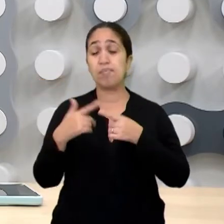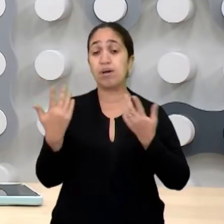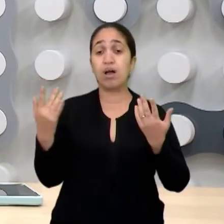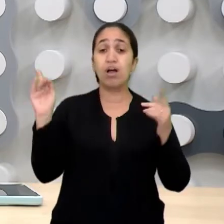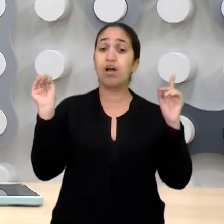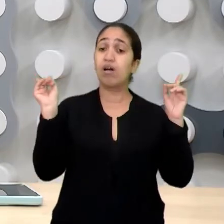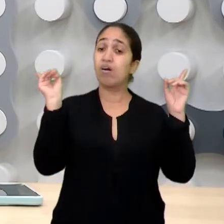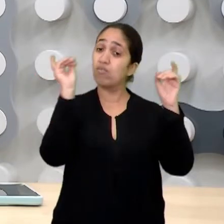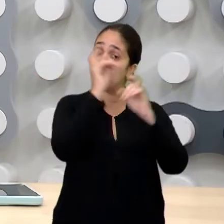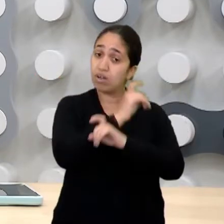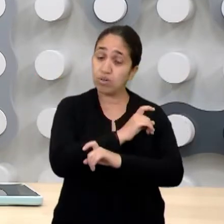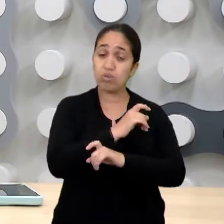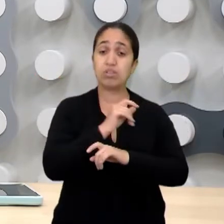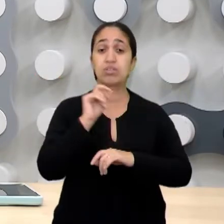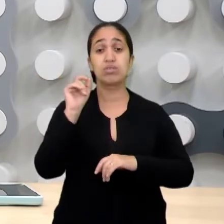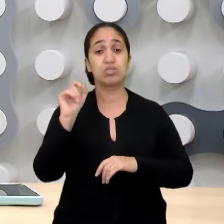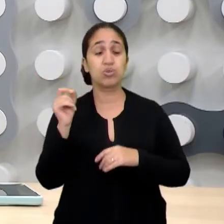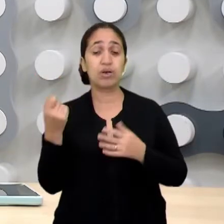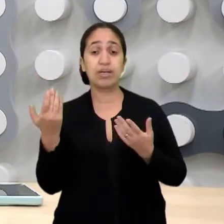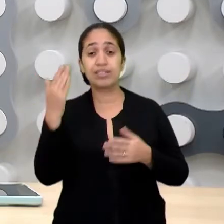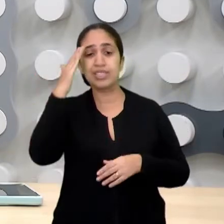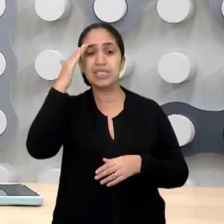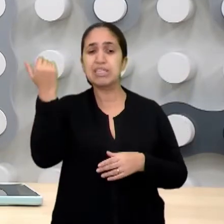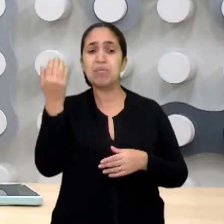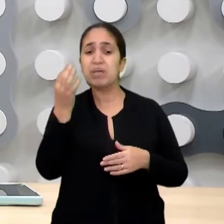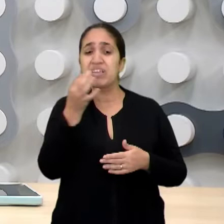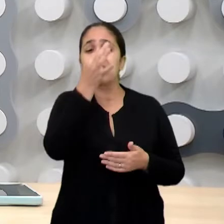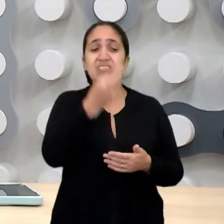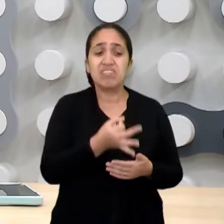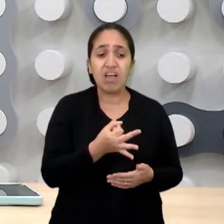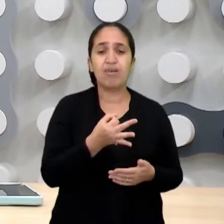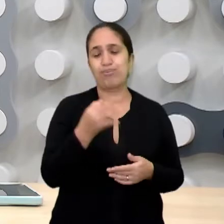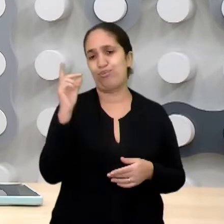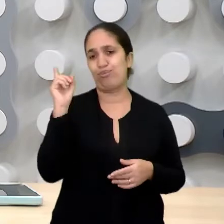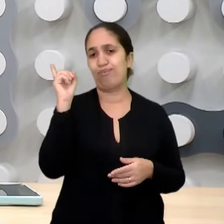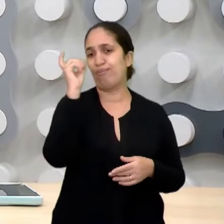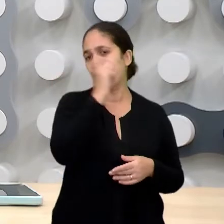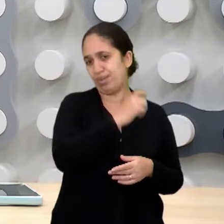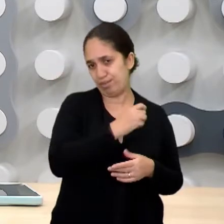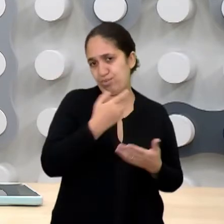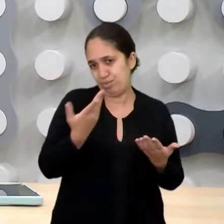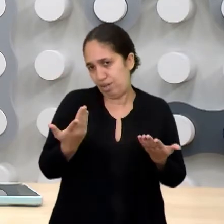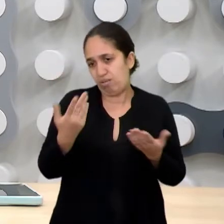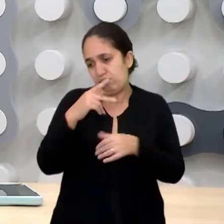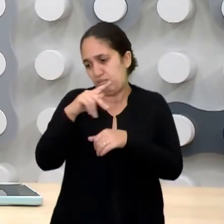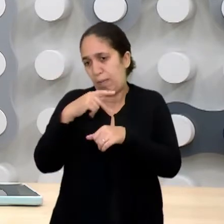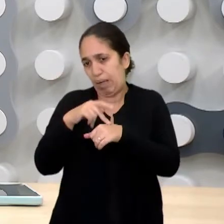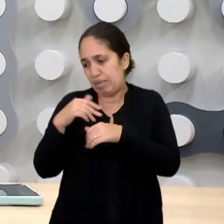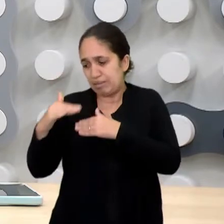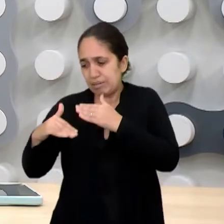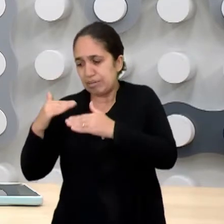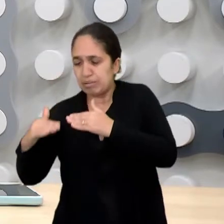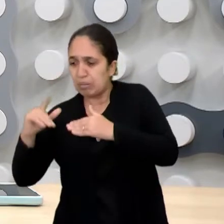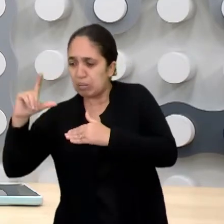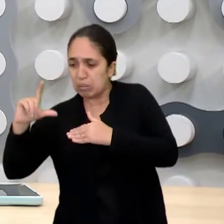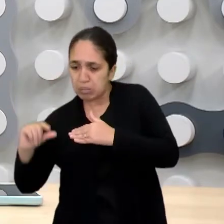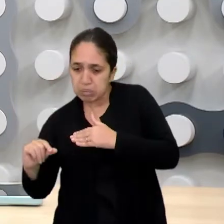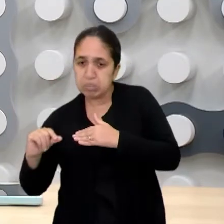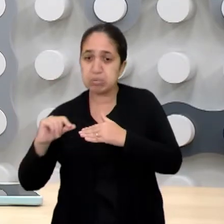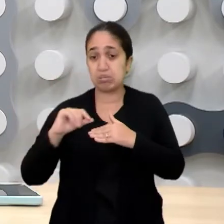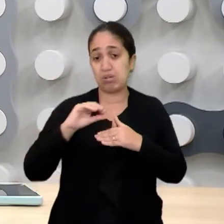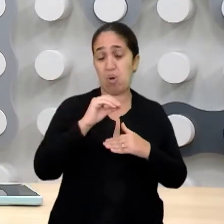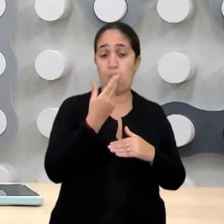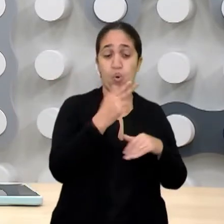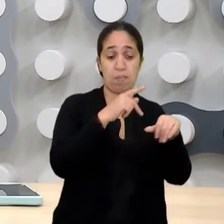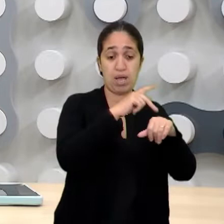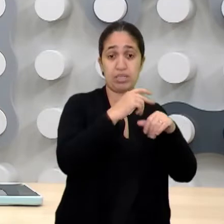né, de se ter um número exato de mortos é muito grande, não só em países menos desenvolvidos, como até países